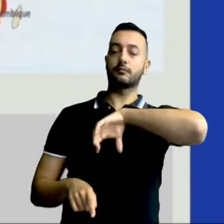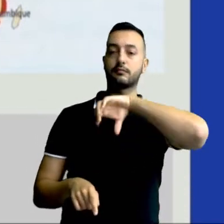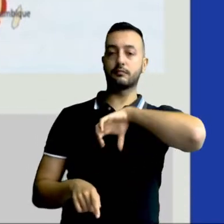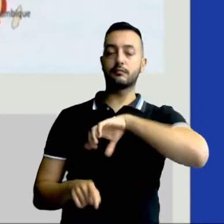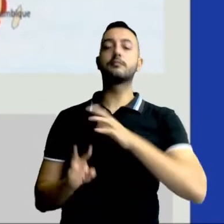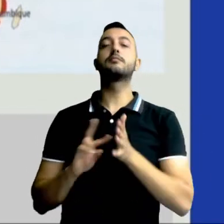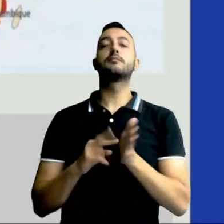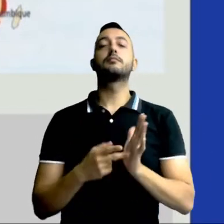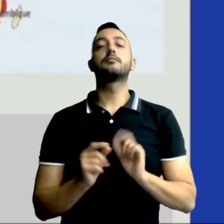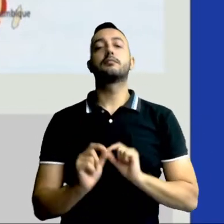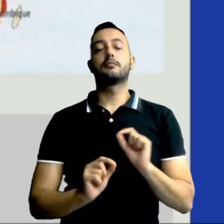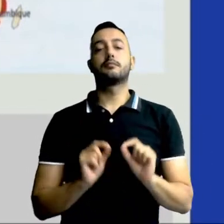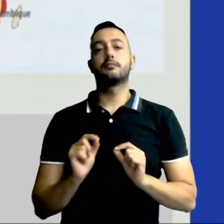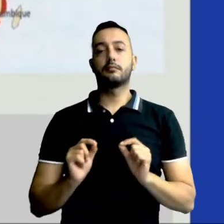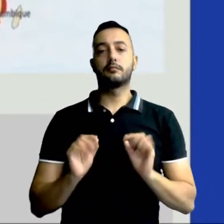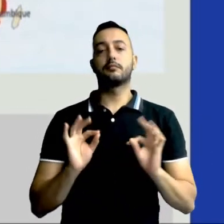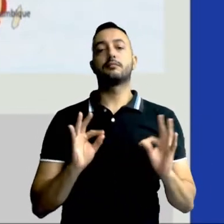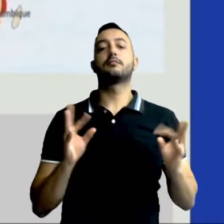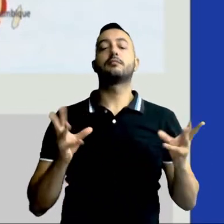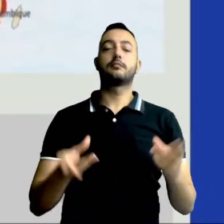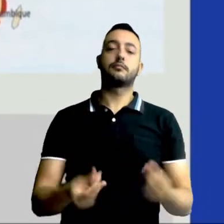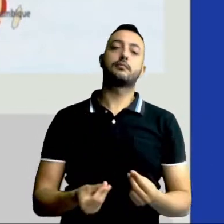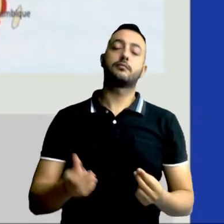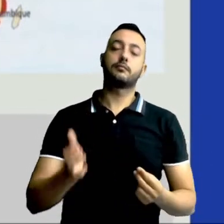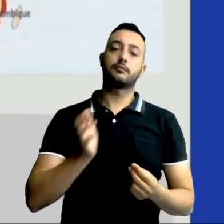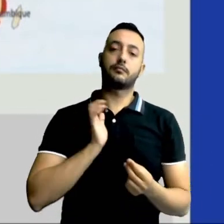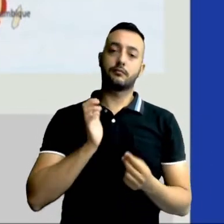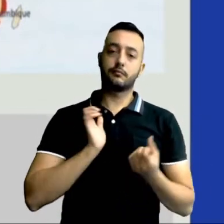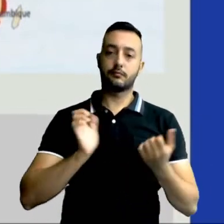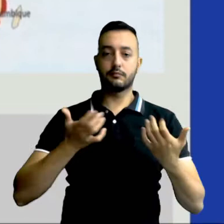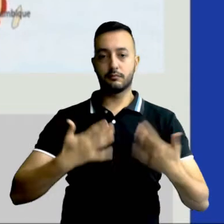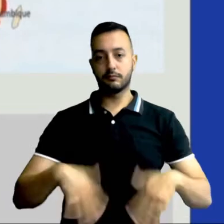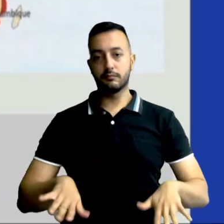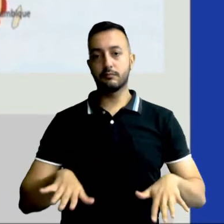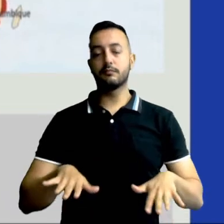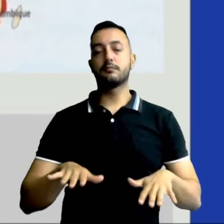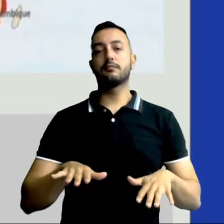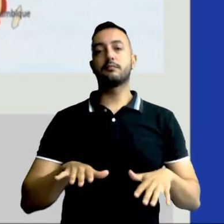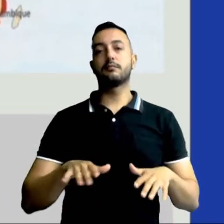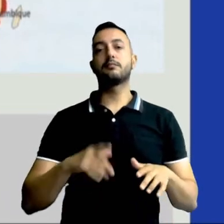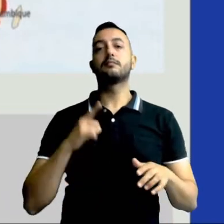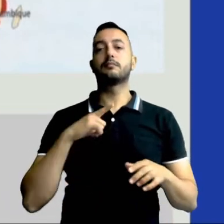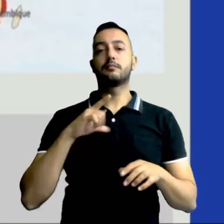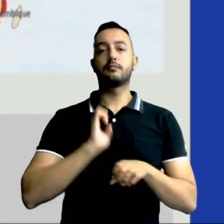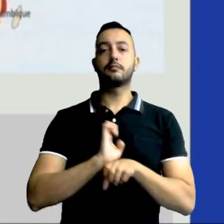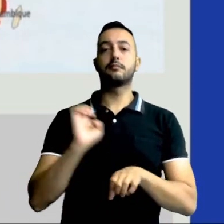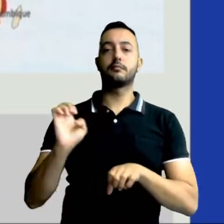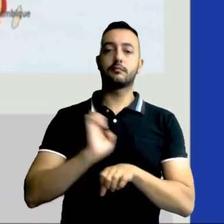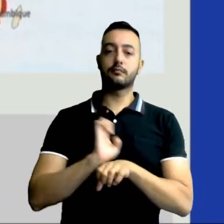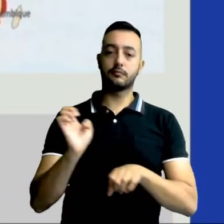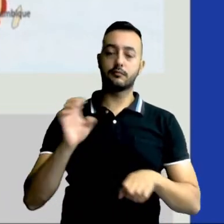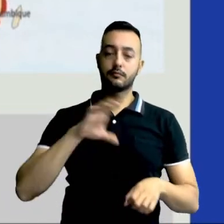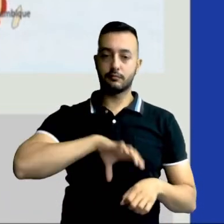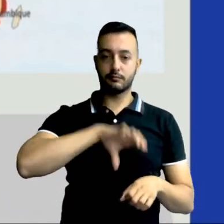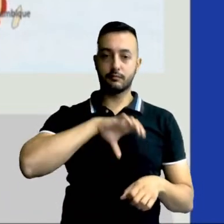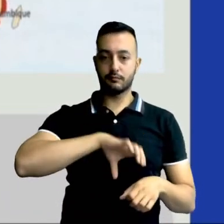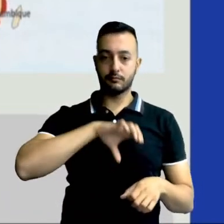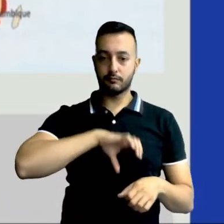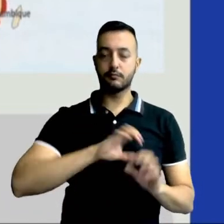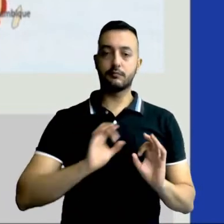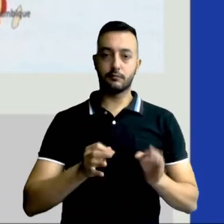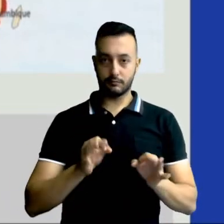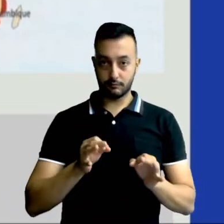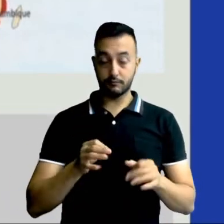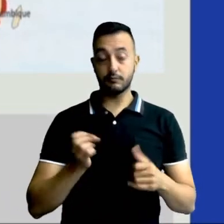e o que isso significa né que toda a nossa riqueza natural era exportada para Portugal Tá